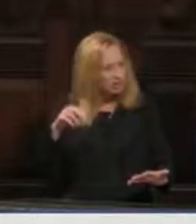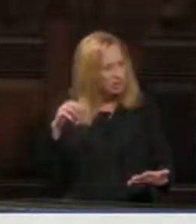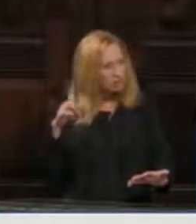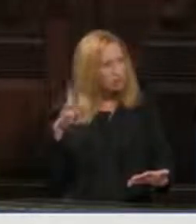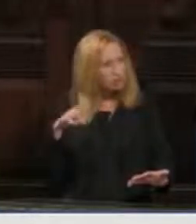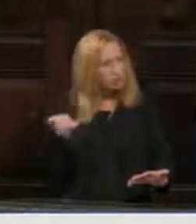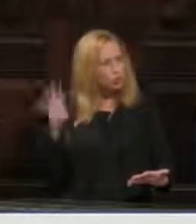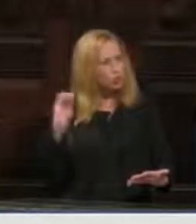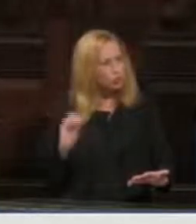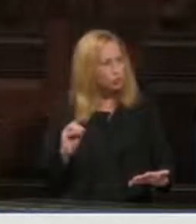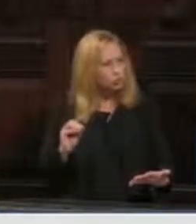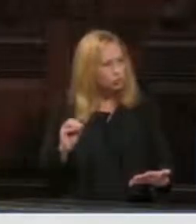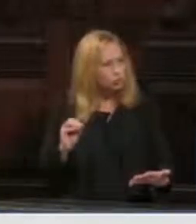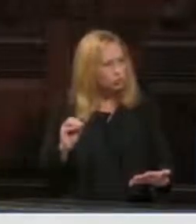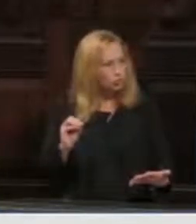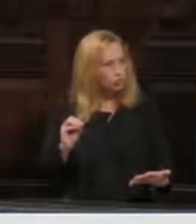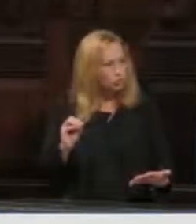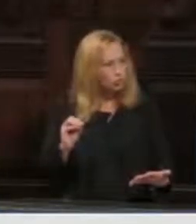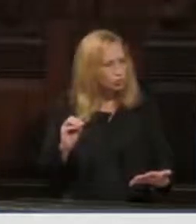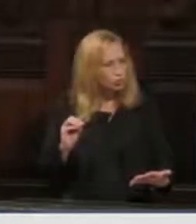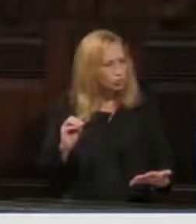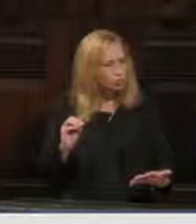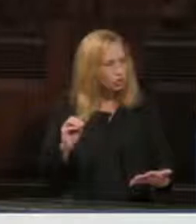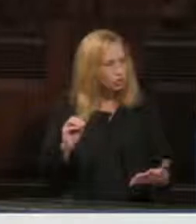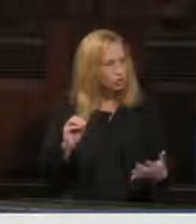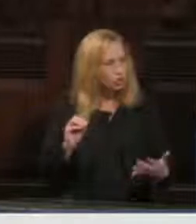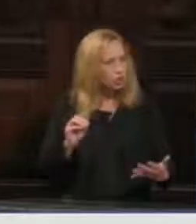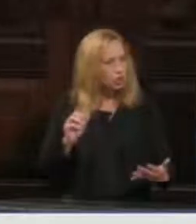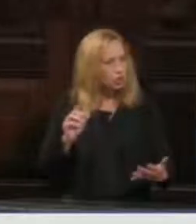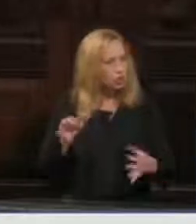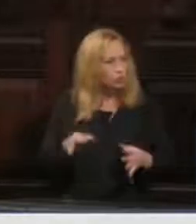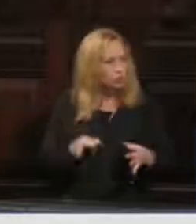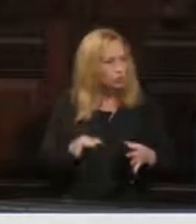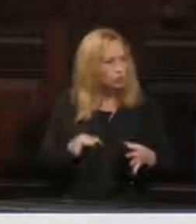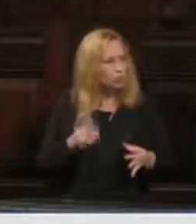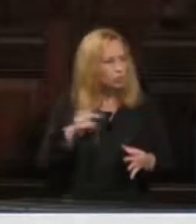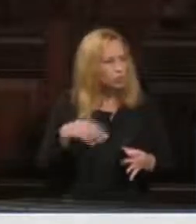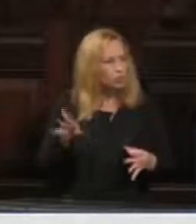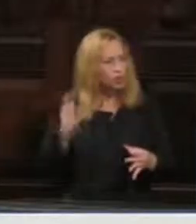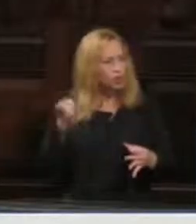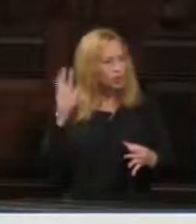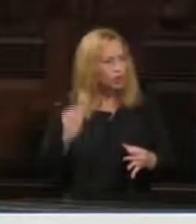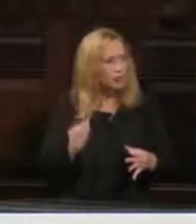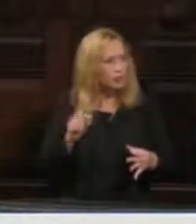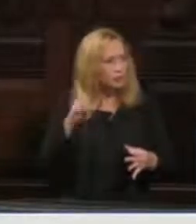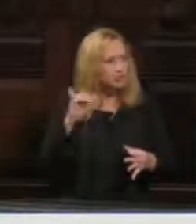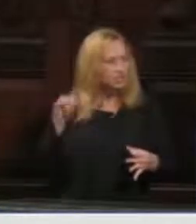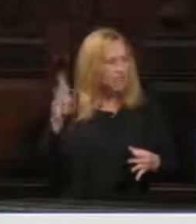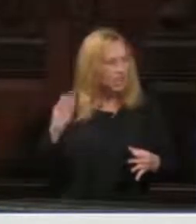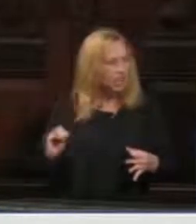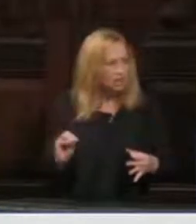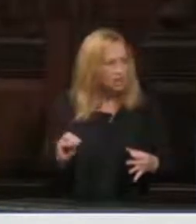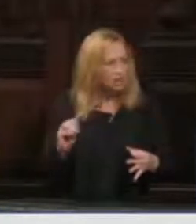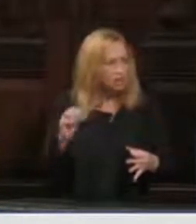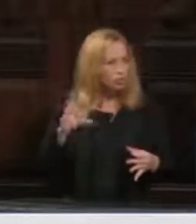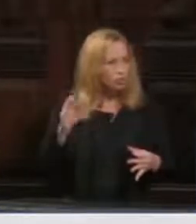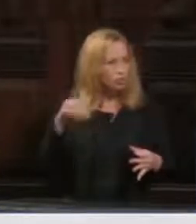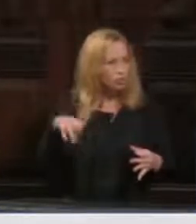Bruno Caputo, do programa Diálogo Comunitário, veiculado na